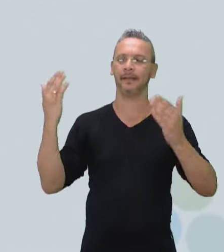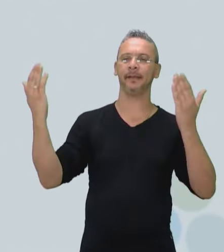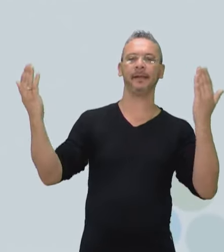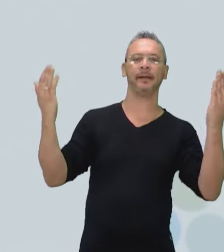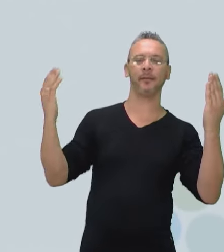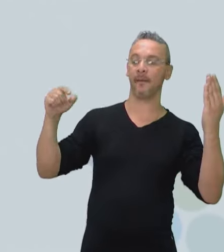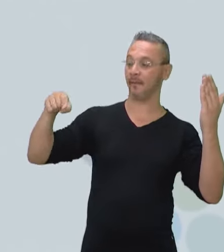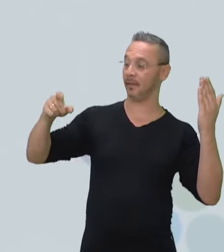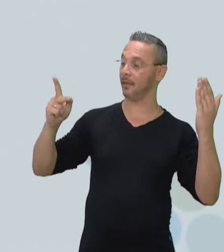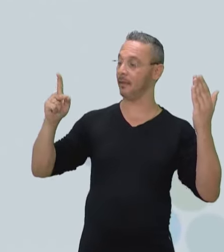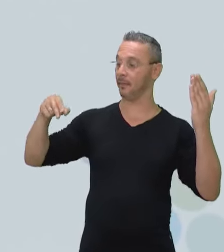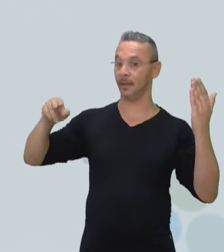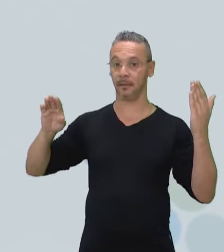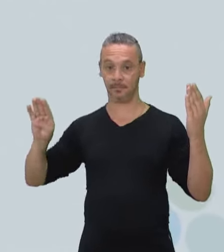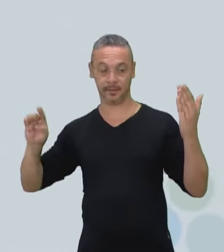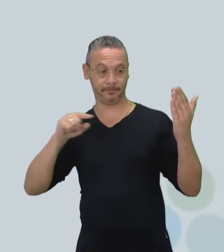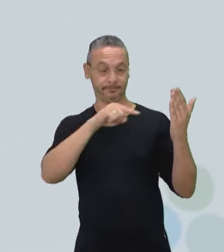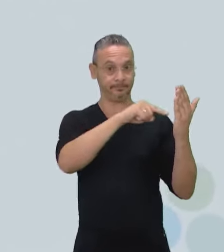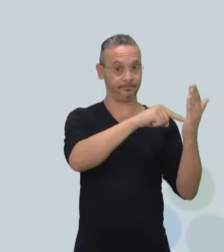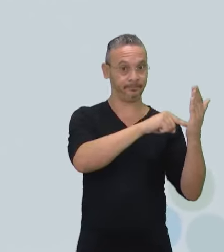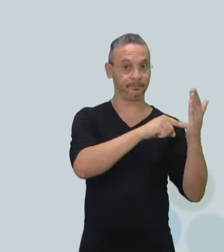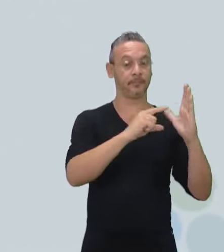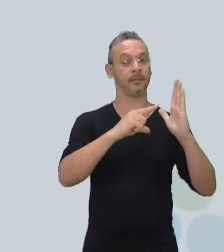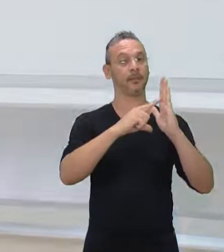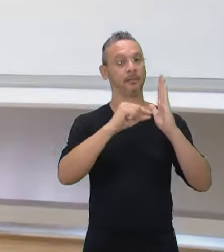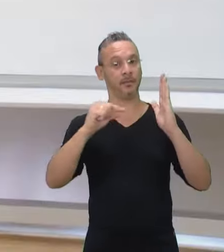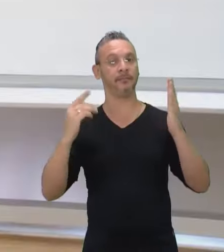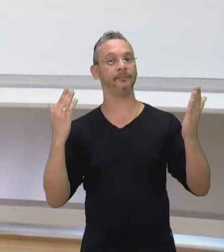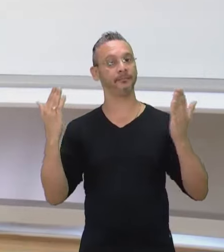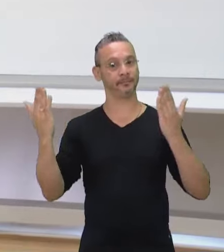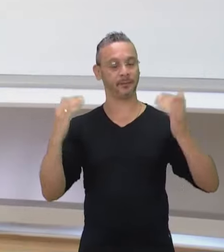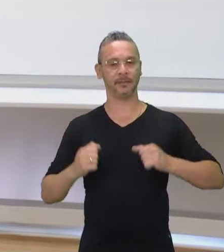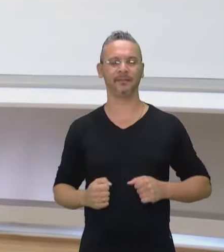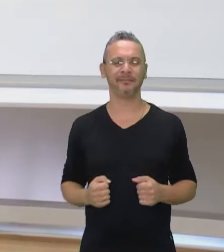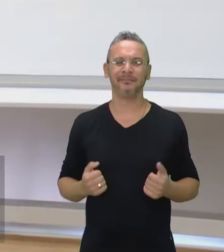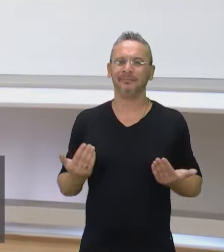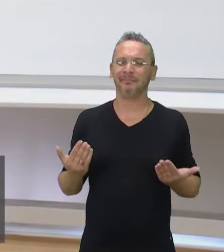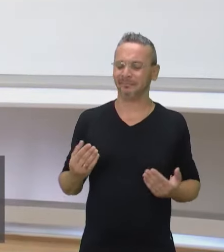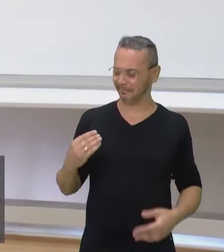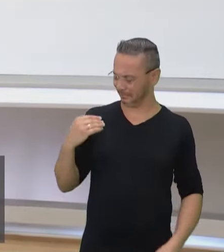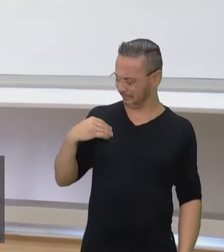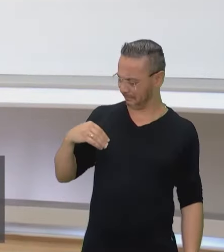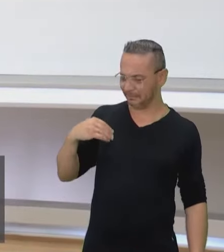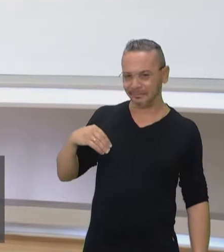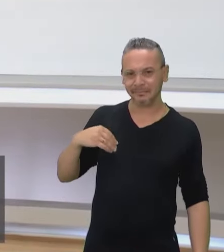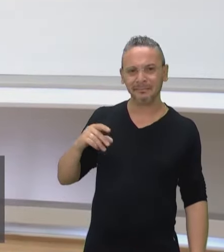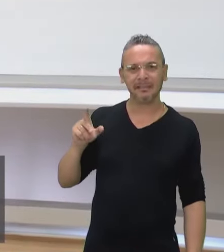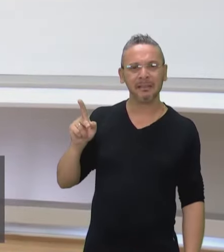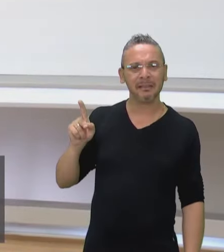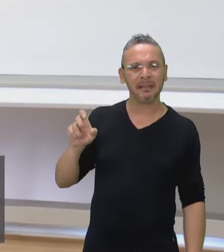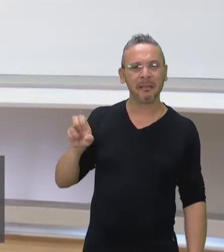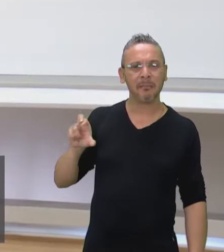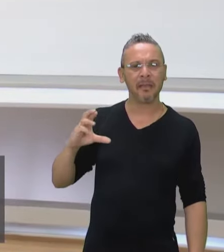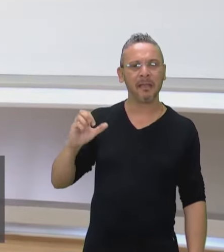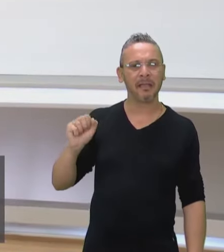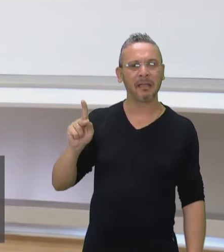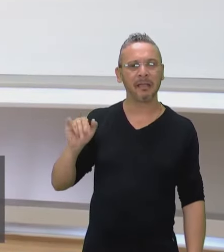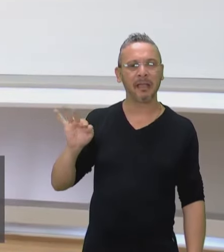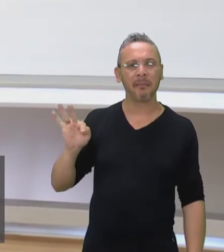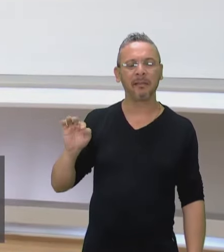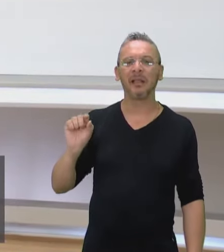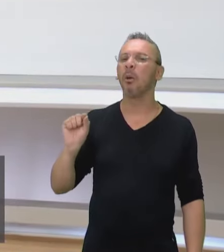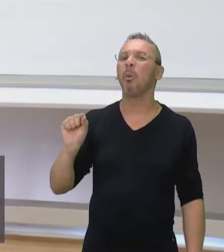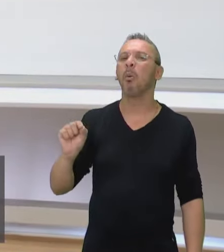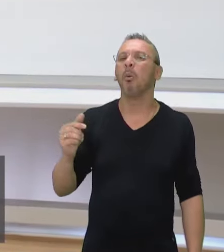PIB. Então, pessoal, o que é renda per capita, né? Eu expliquei aí no slide, renda por cabeça, né? A gente conta